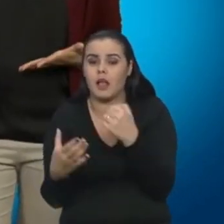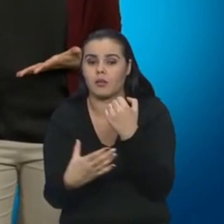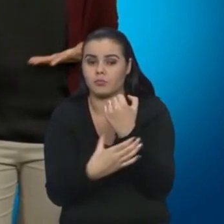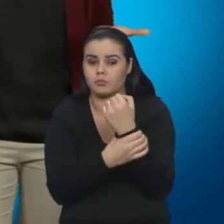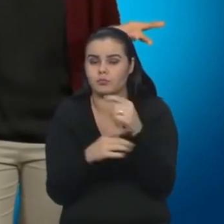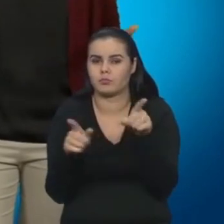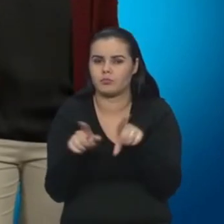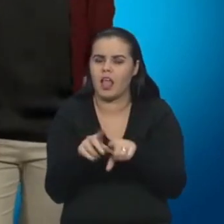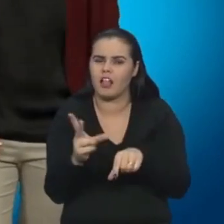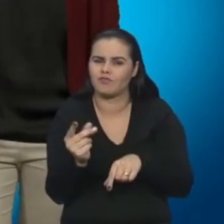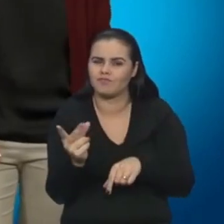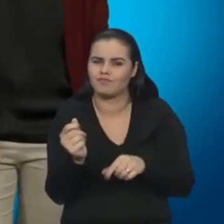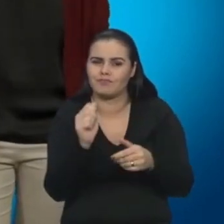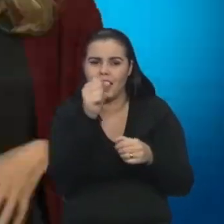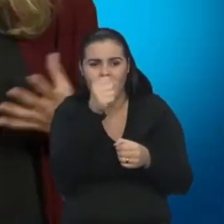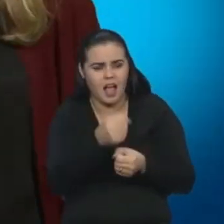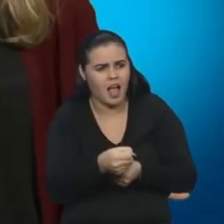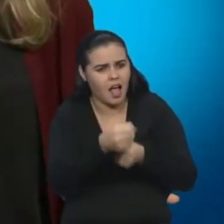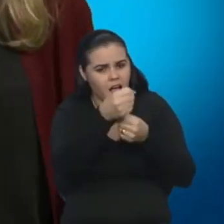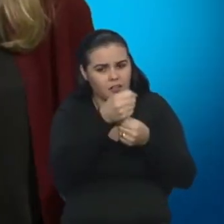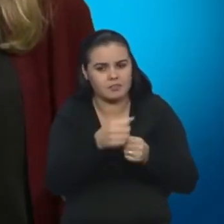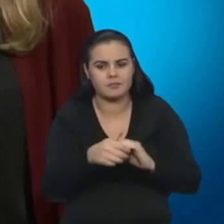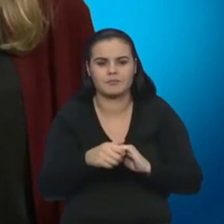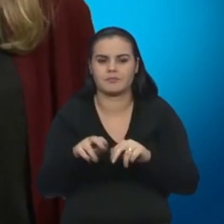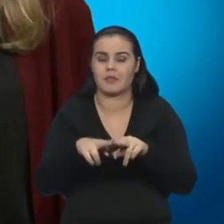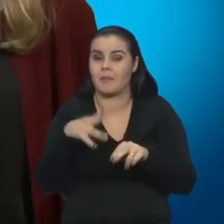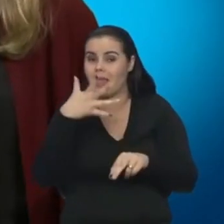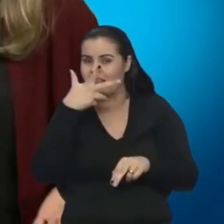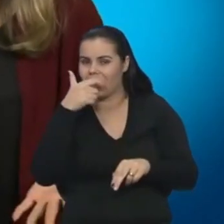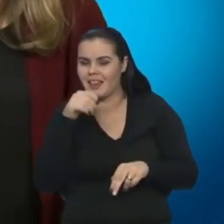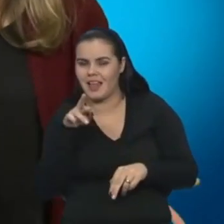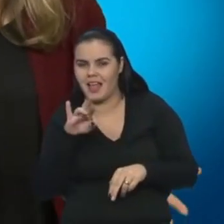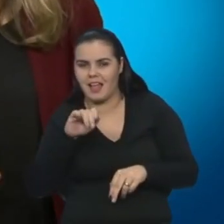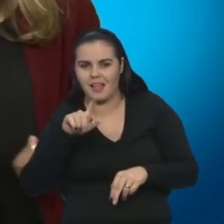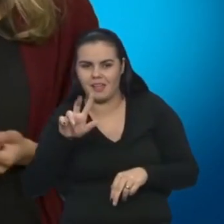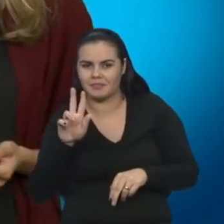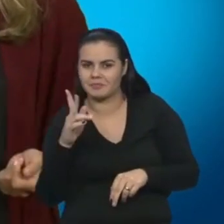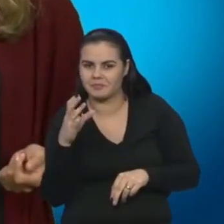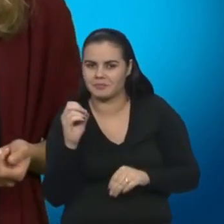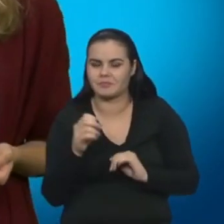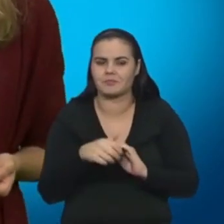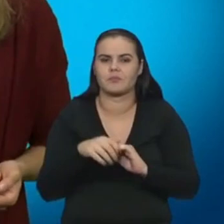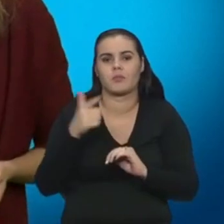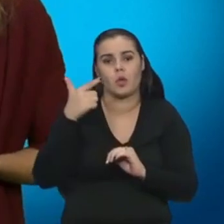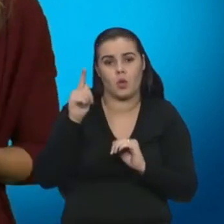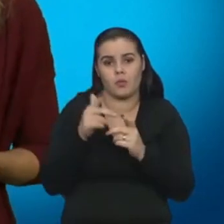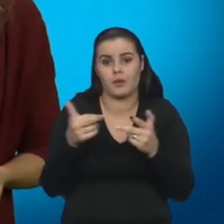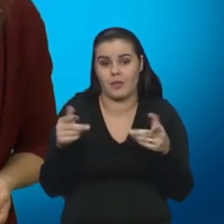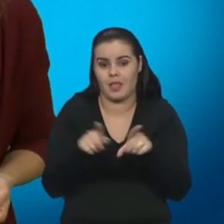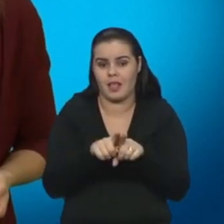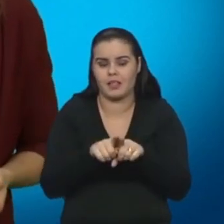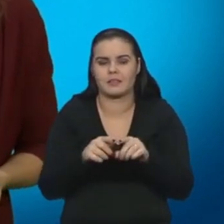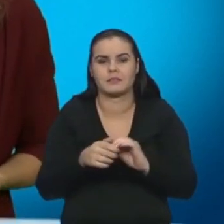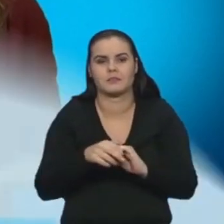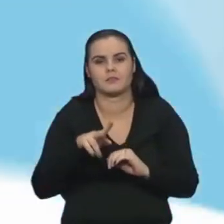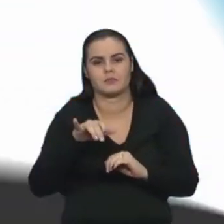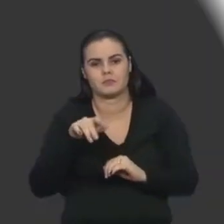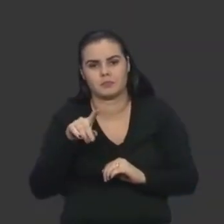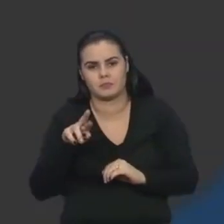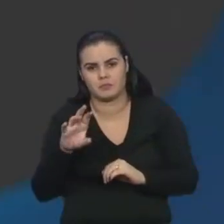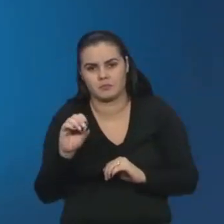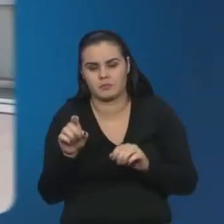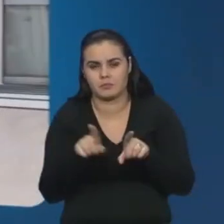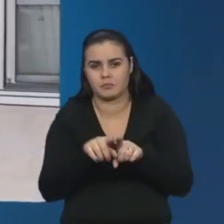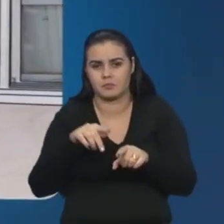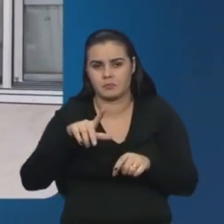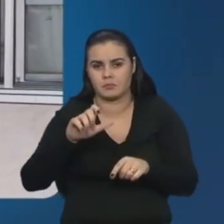durabilidade à tinta e menor brilho final. Outros materiais presentes no acabamento de uma obra são os vidros e os plásticos.